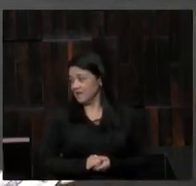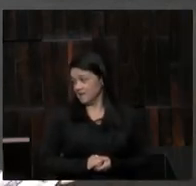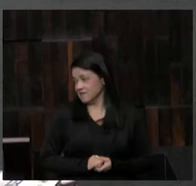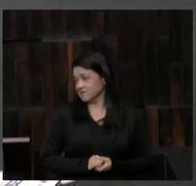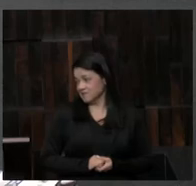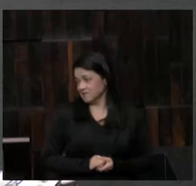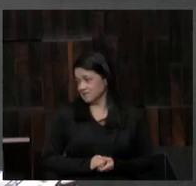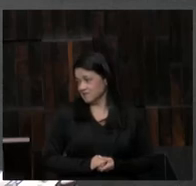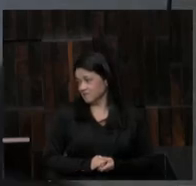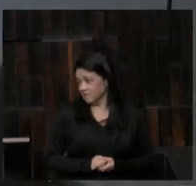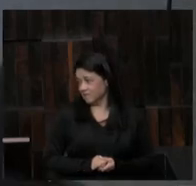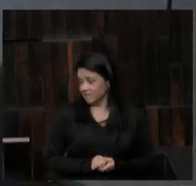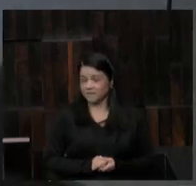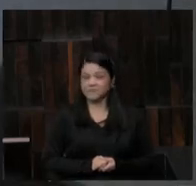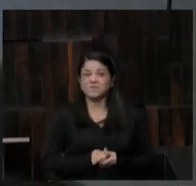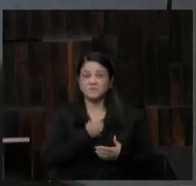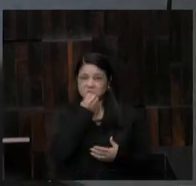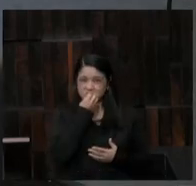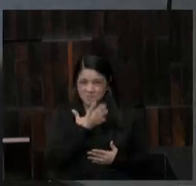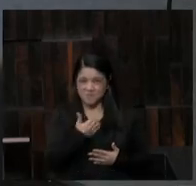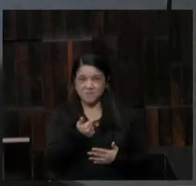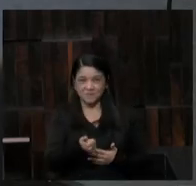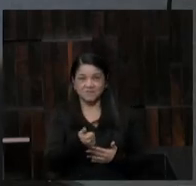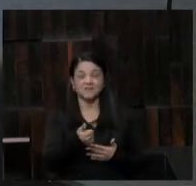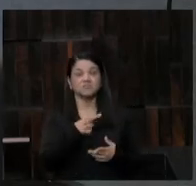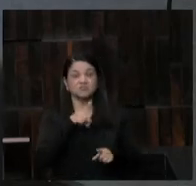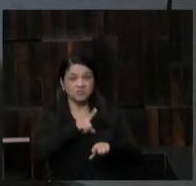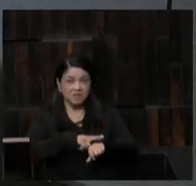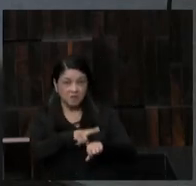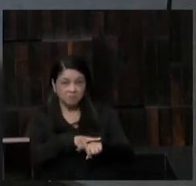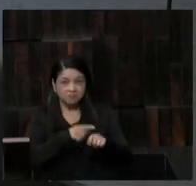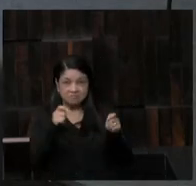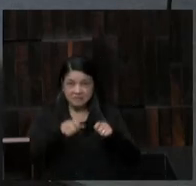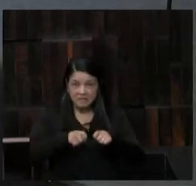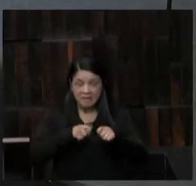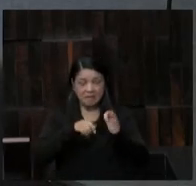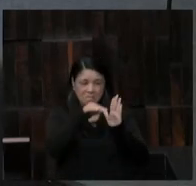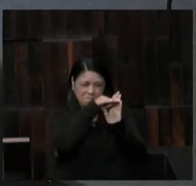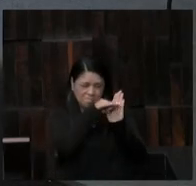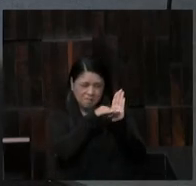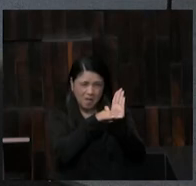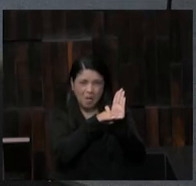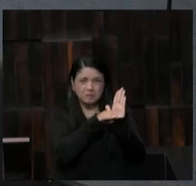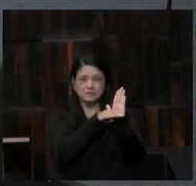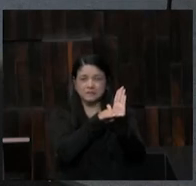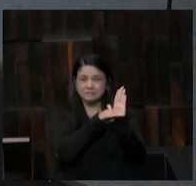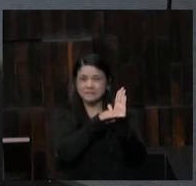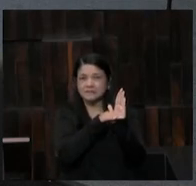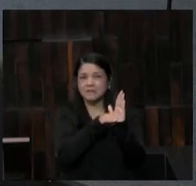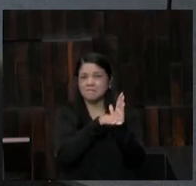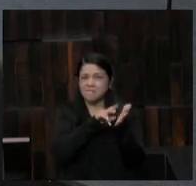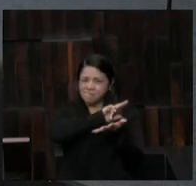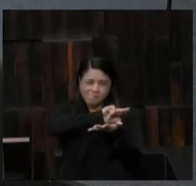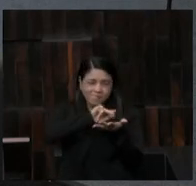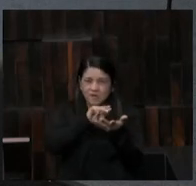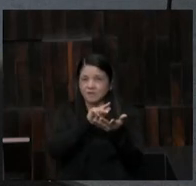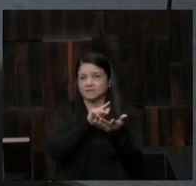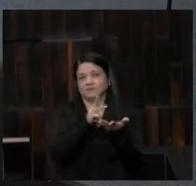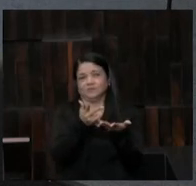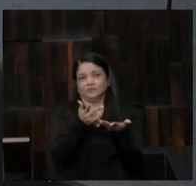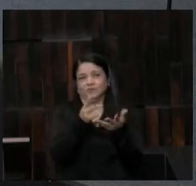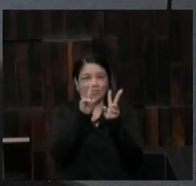Muito bem. E se tivermos tempo, porque a pauta está muito apertada, a gente